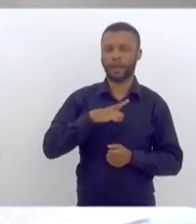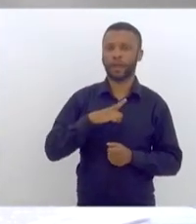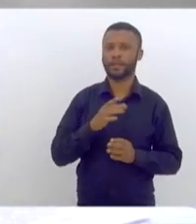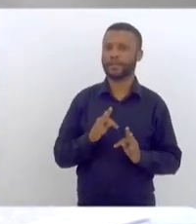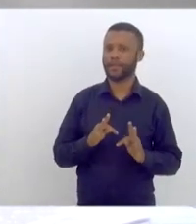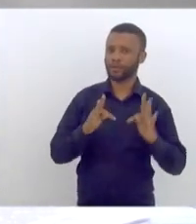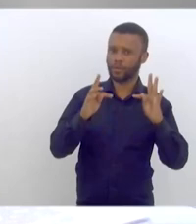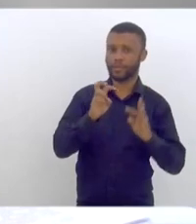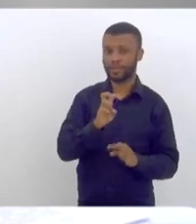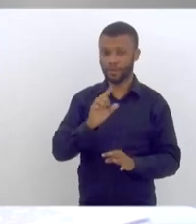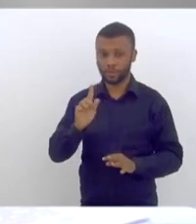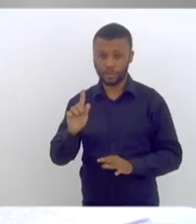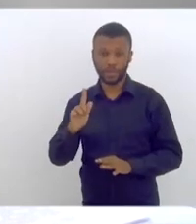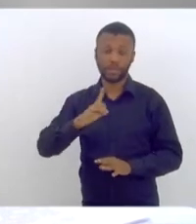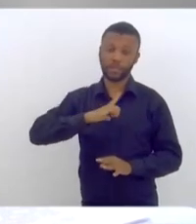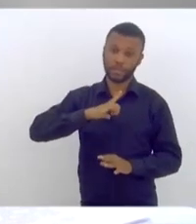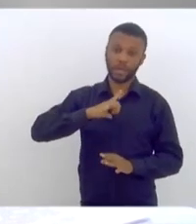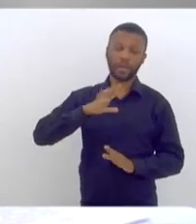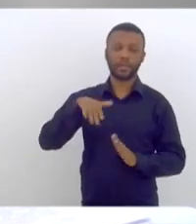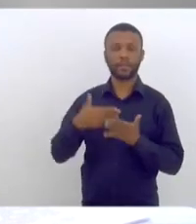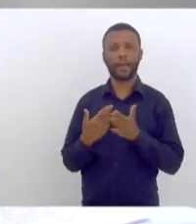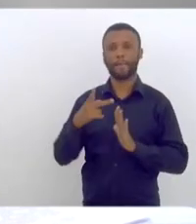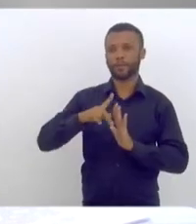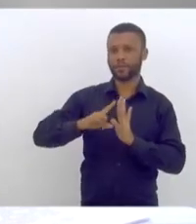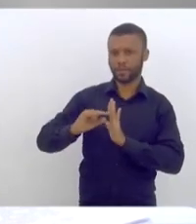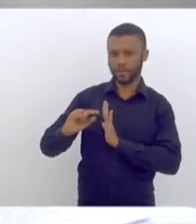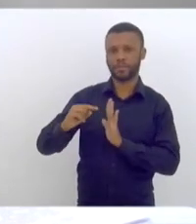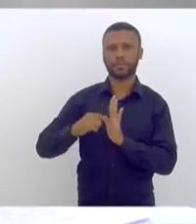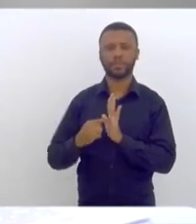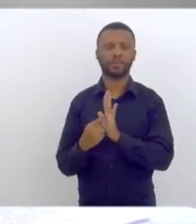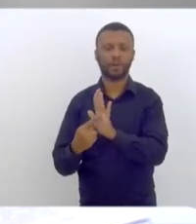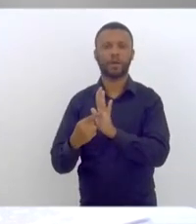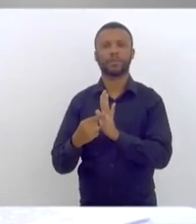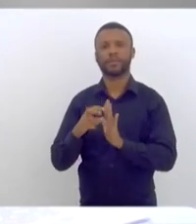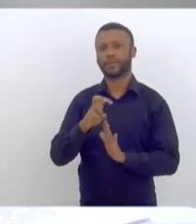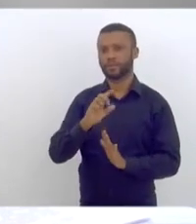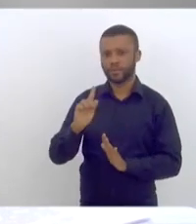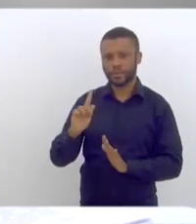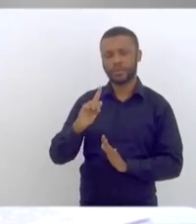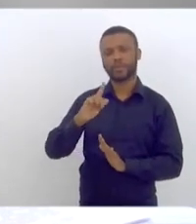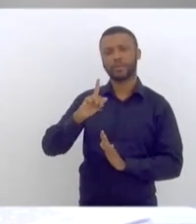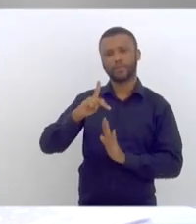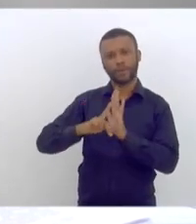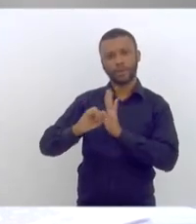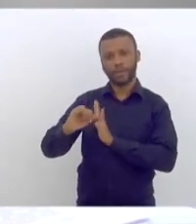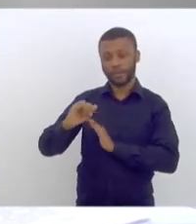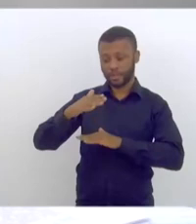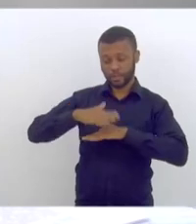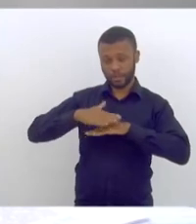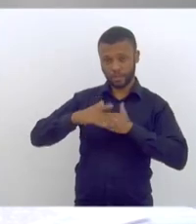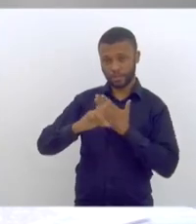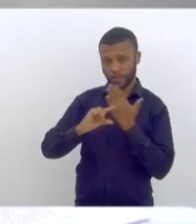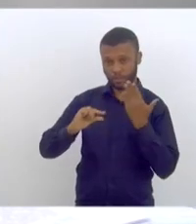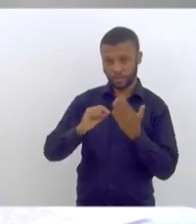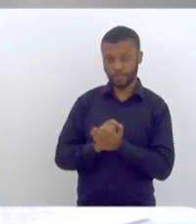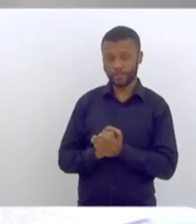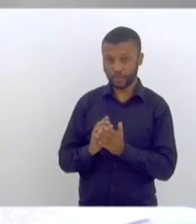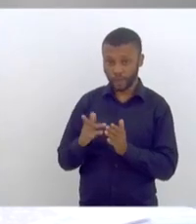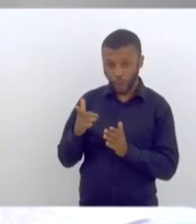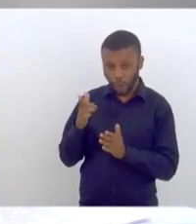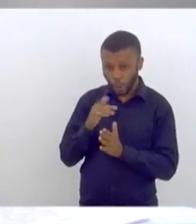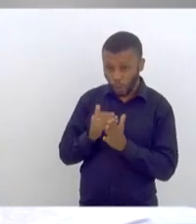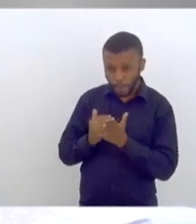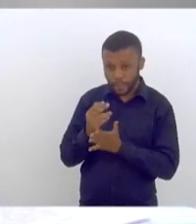5g e até projeto de ler das 5g aqui que violei ela é de mentoria com a chegada assim com g